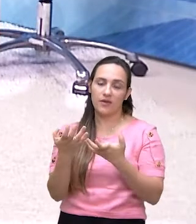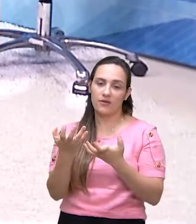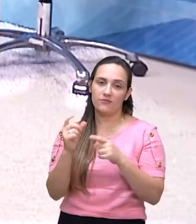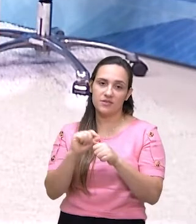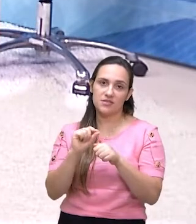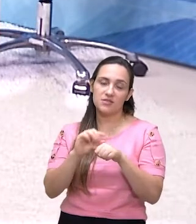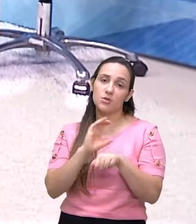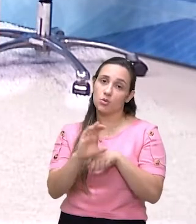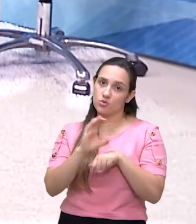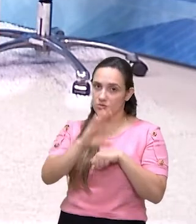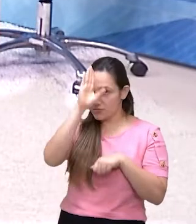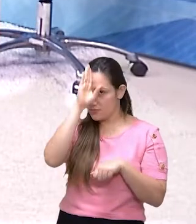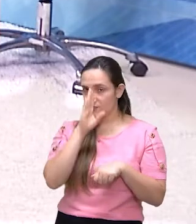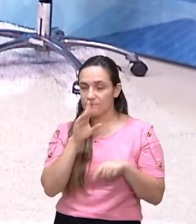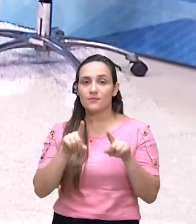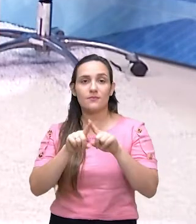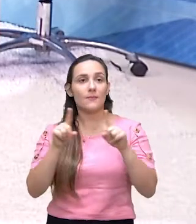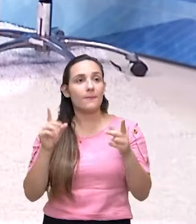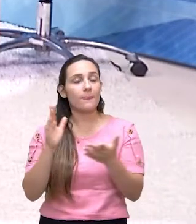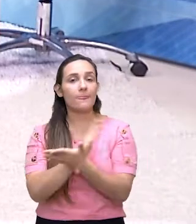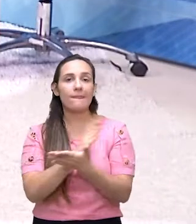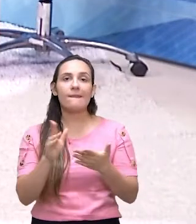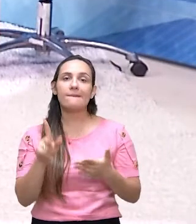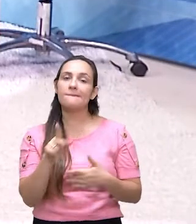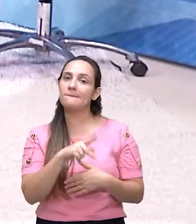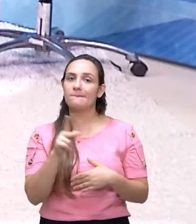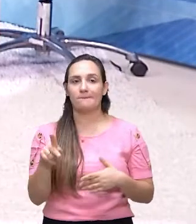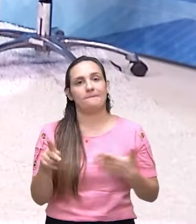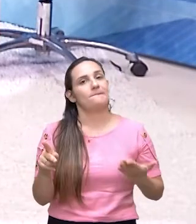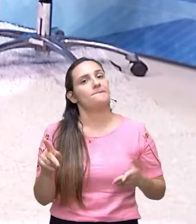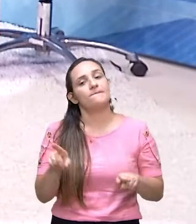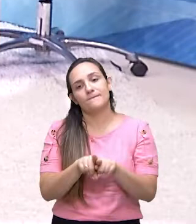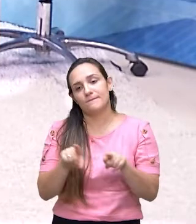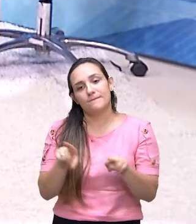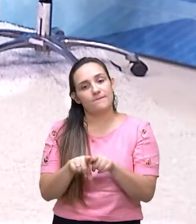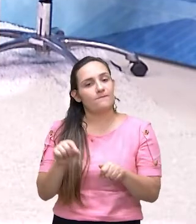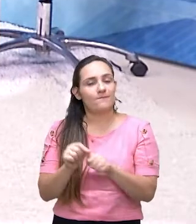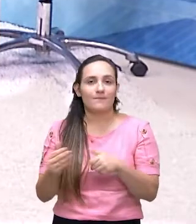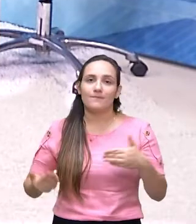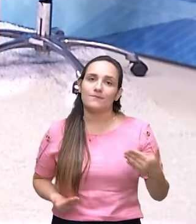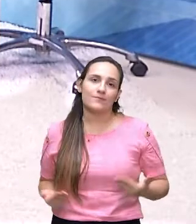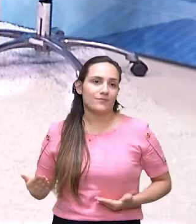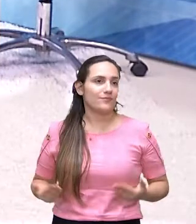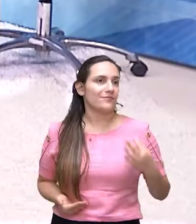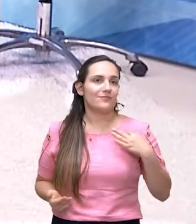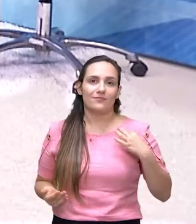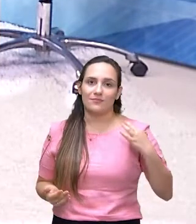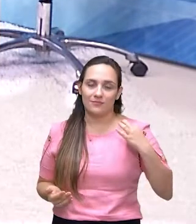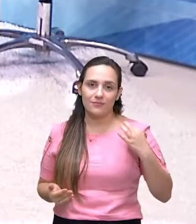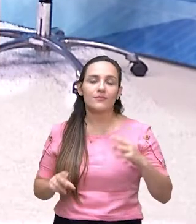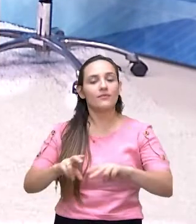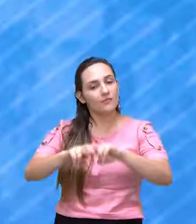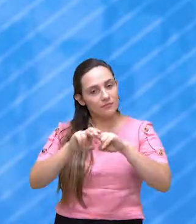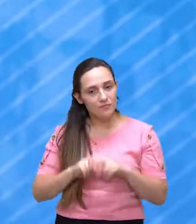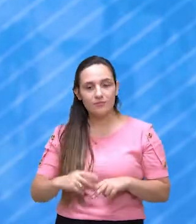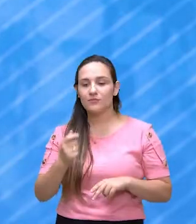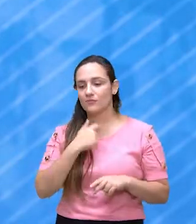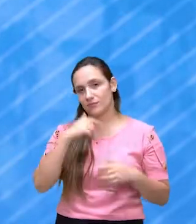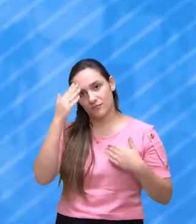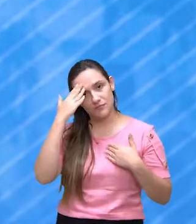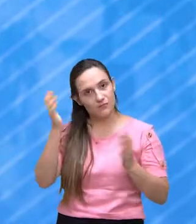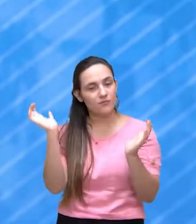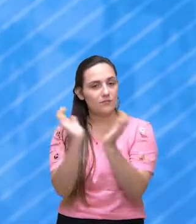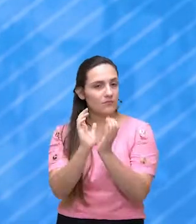excelência Mas por outro lado os professores que trabalham conosco também em presta um serviço voluntário então a gente só tem agradecer